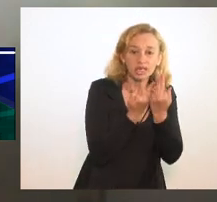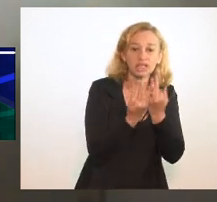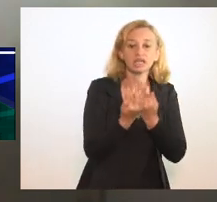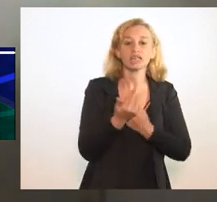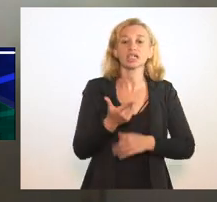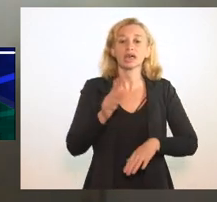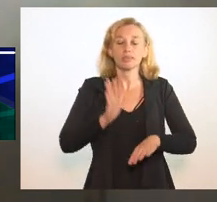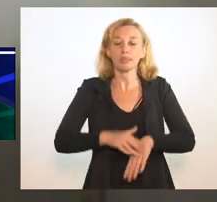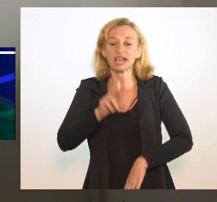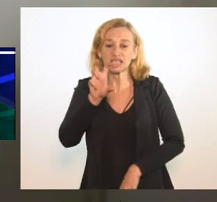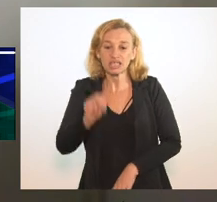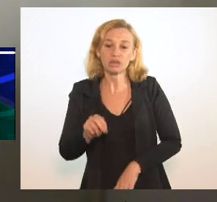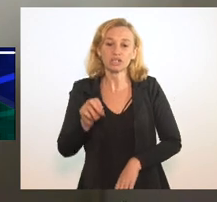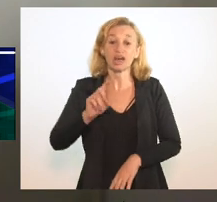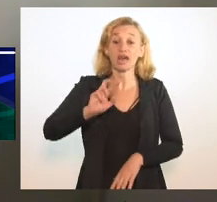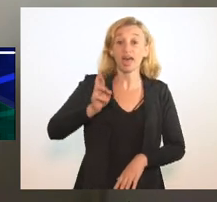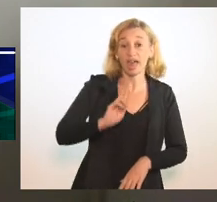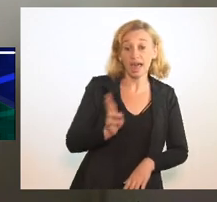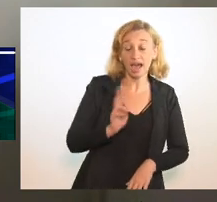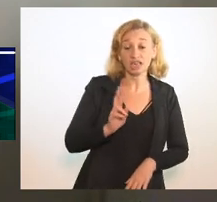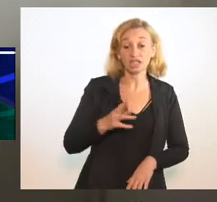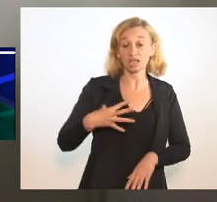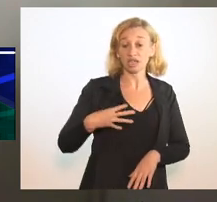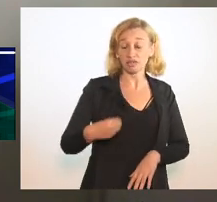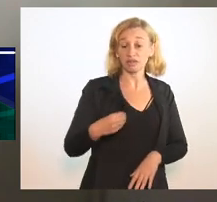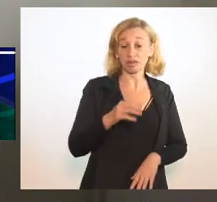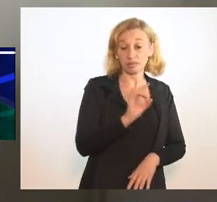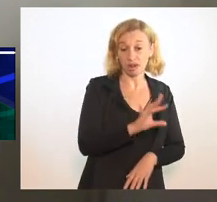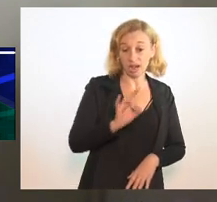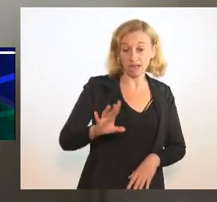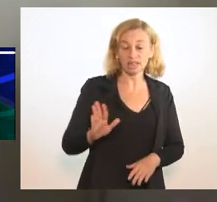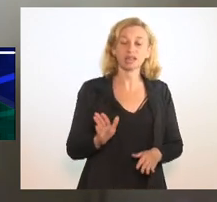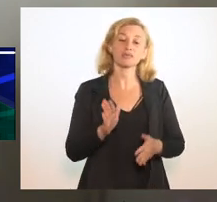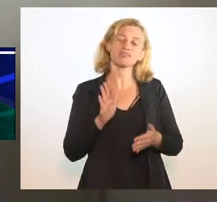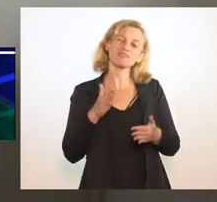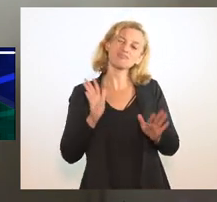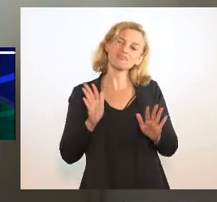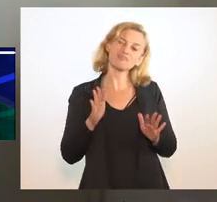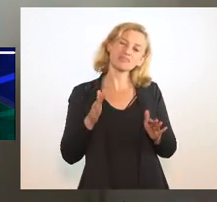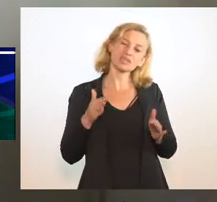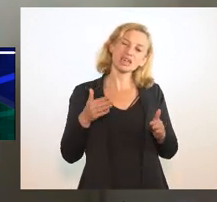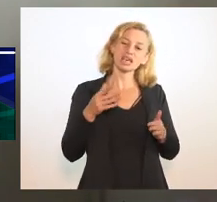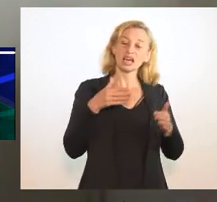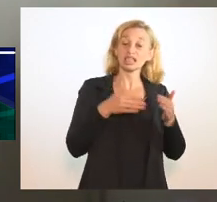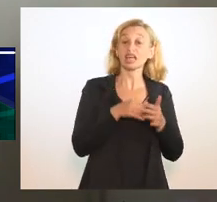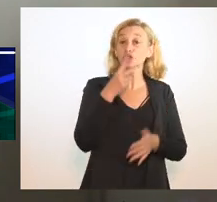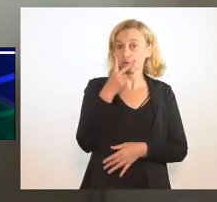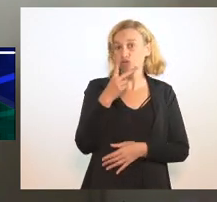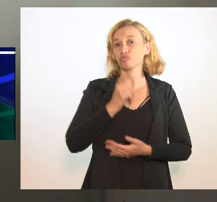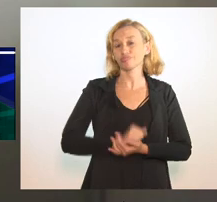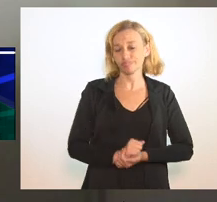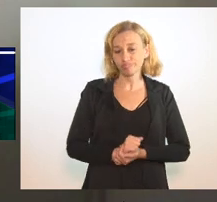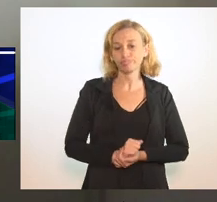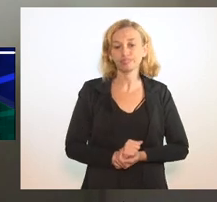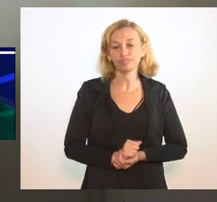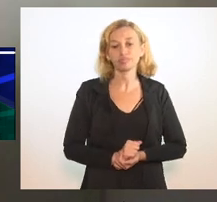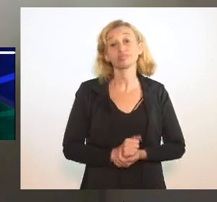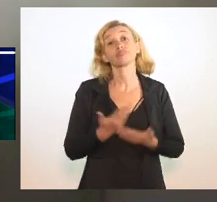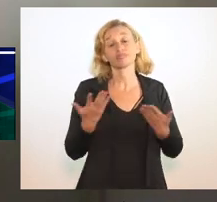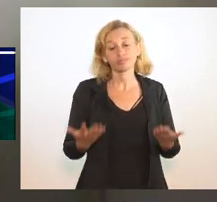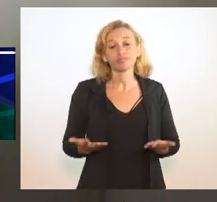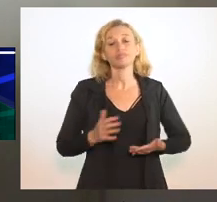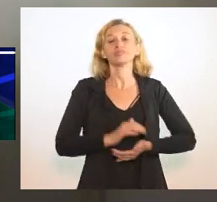mais R$ 50,00 por filho, no máximo de dois. Então, assim